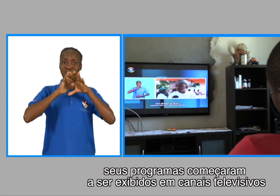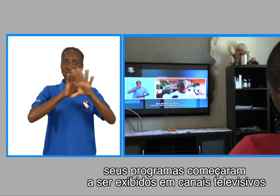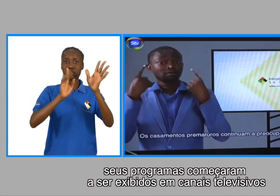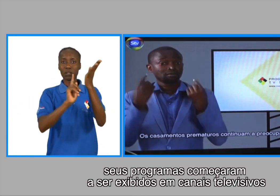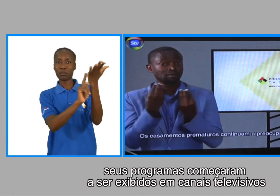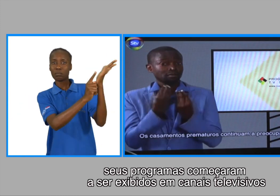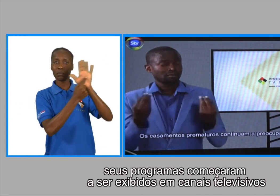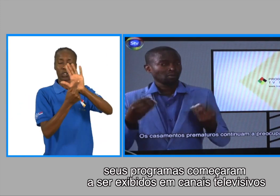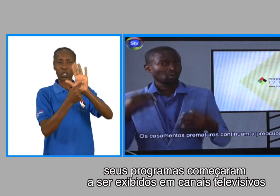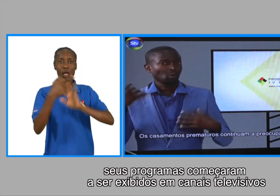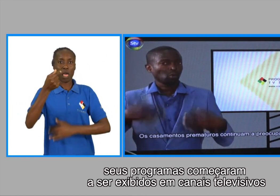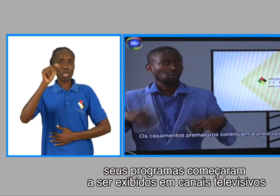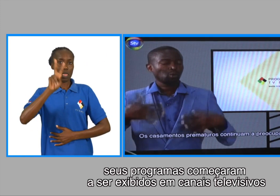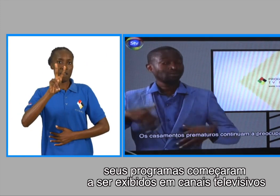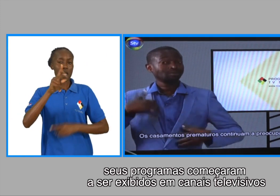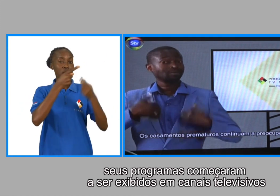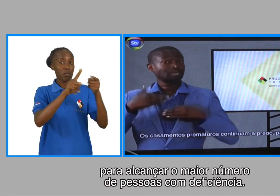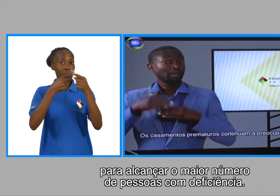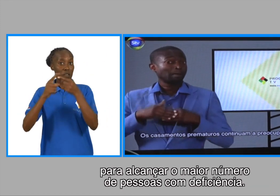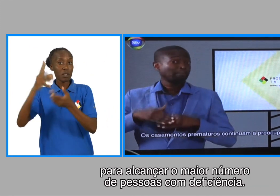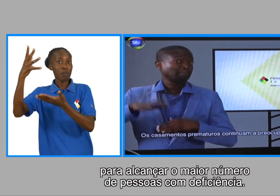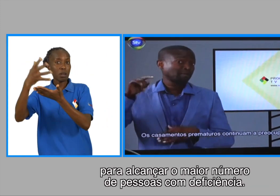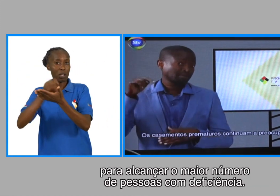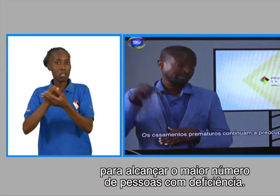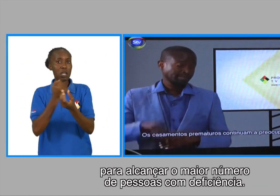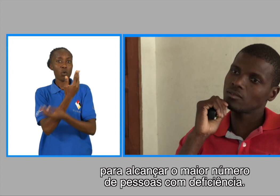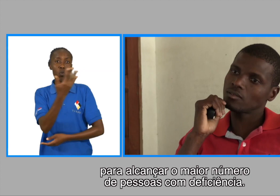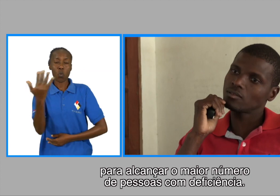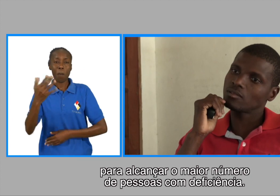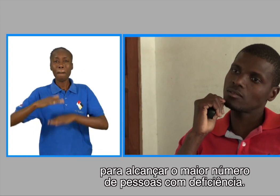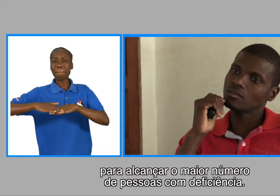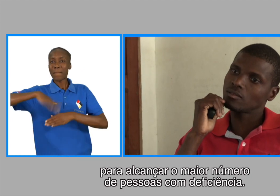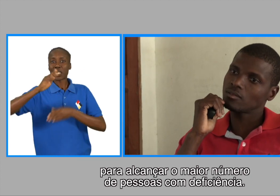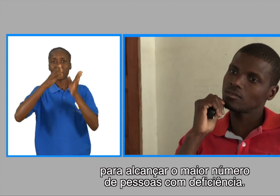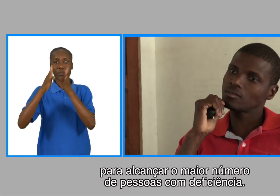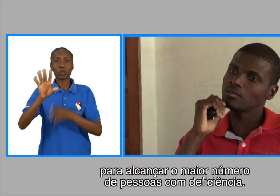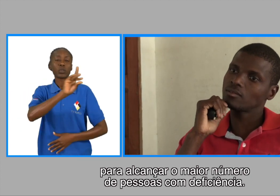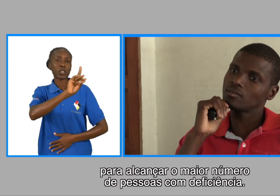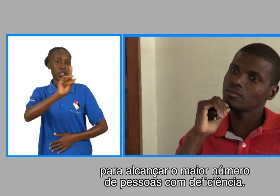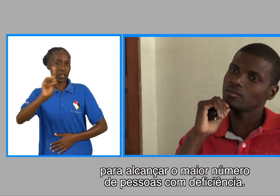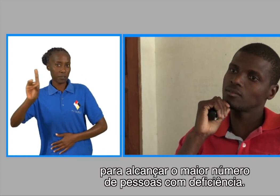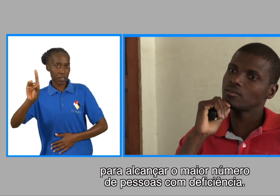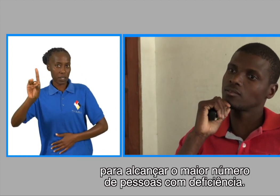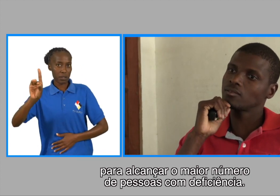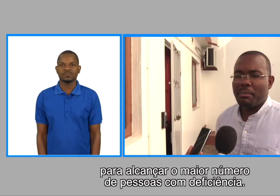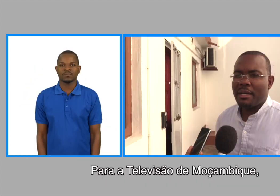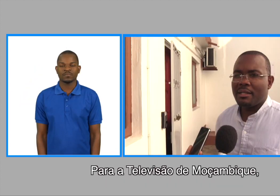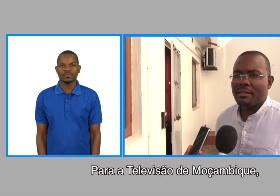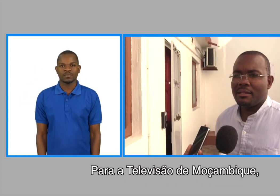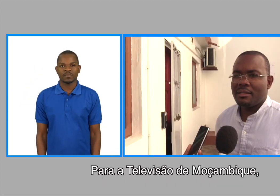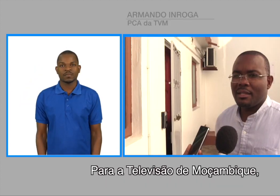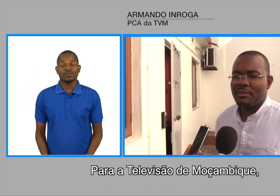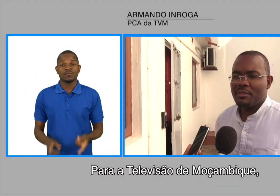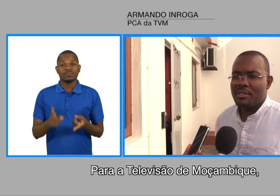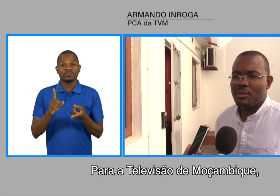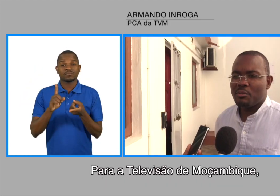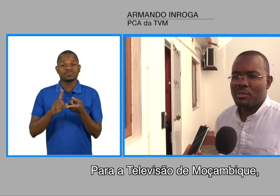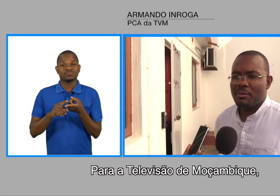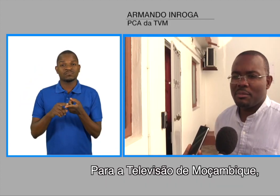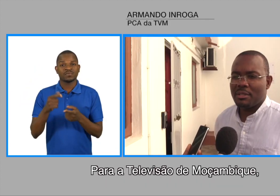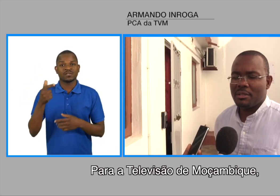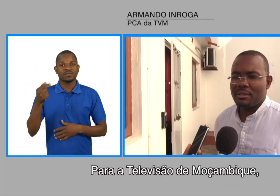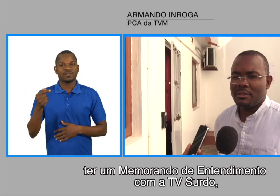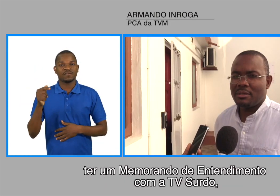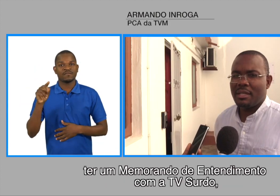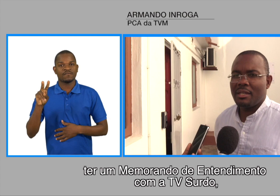ser exibidos em canais televisivos para alcançar o maior número de pessoas com deficiência. Para a televisão